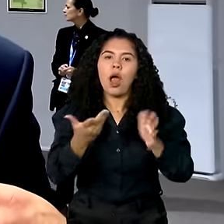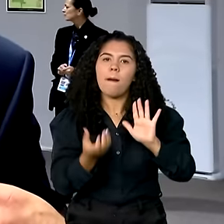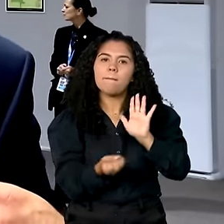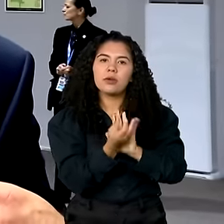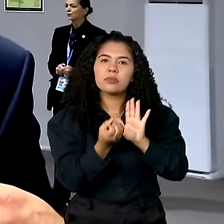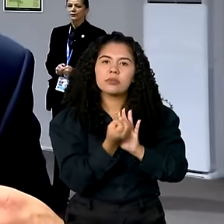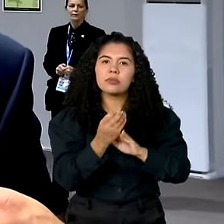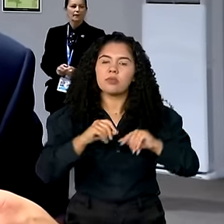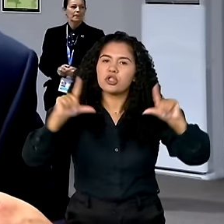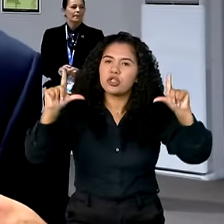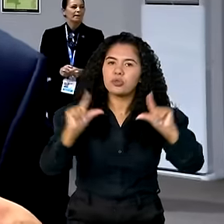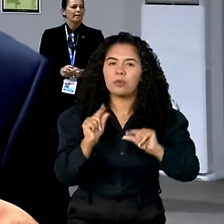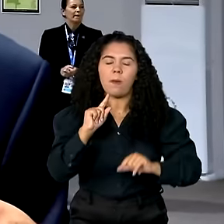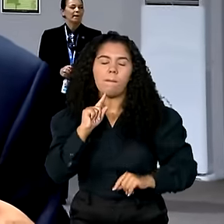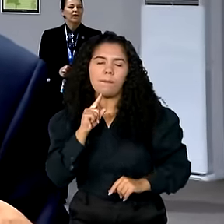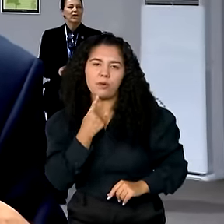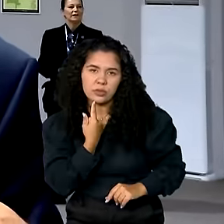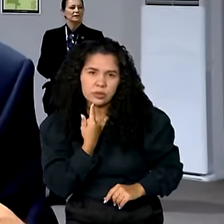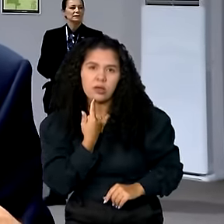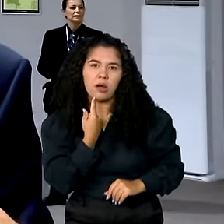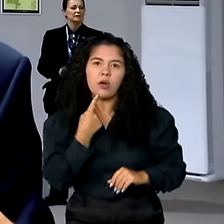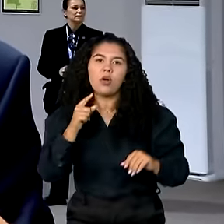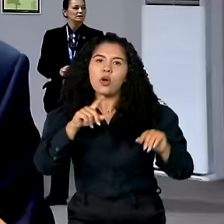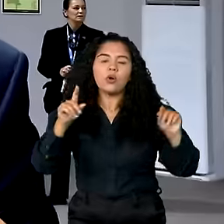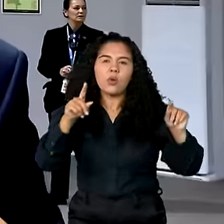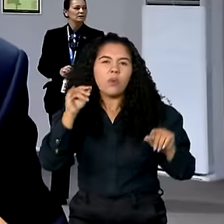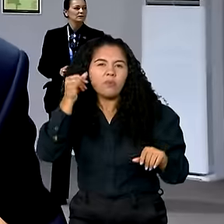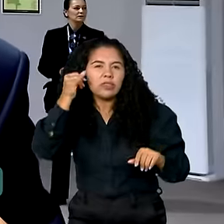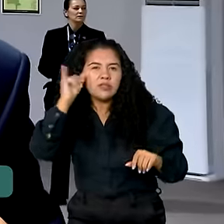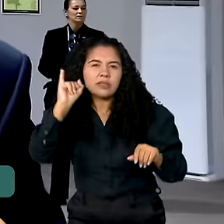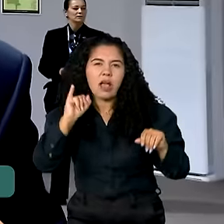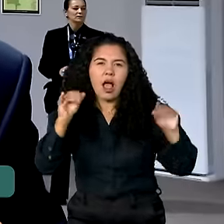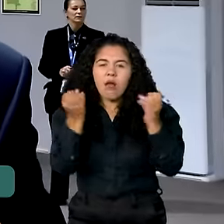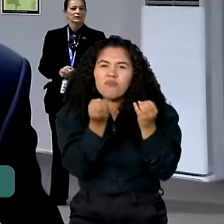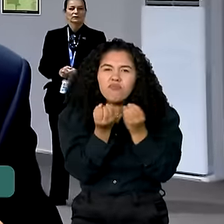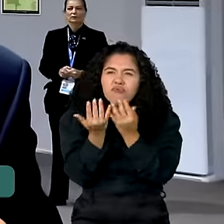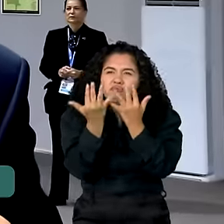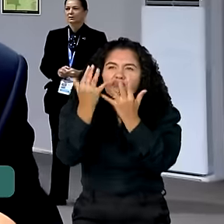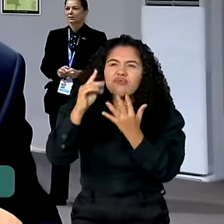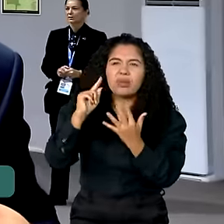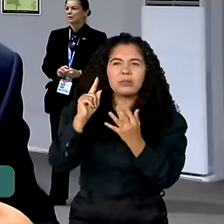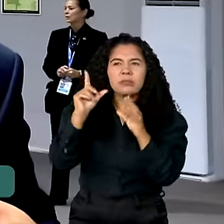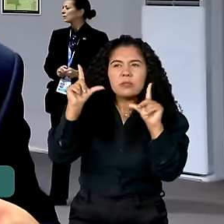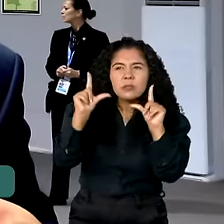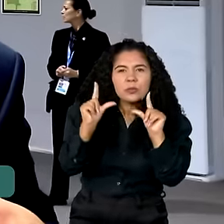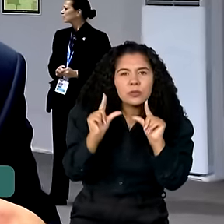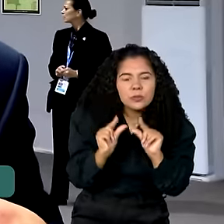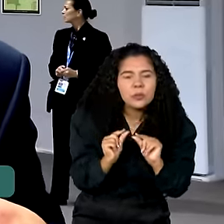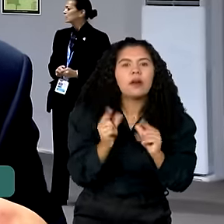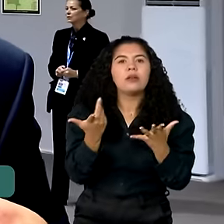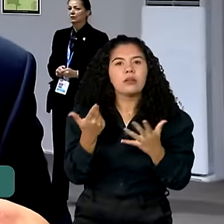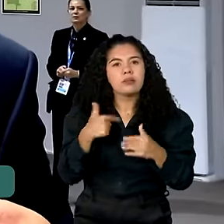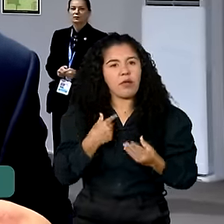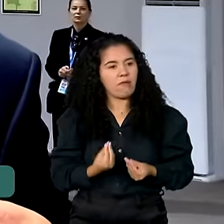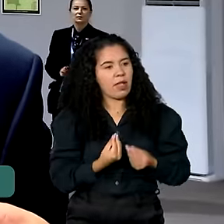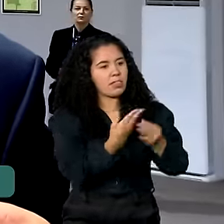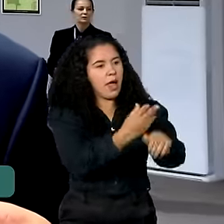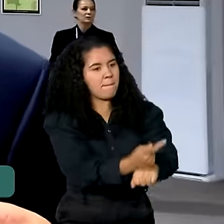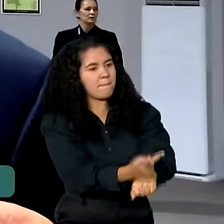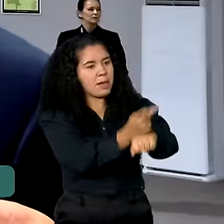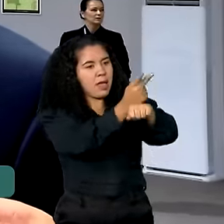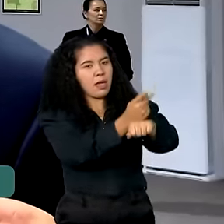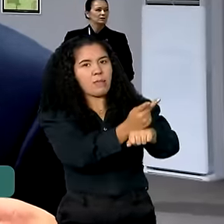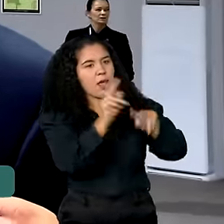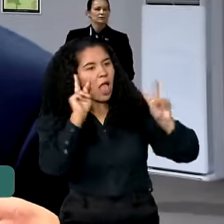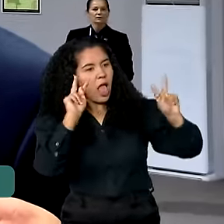menor pegada de carbono, com menor emissão. Então você vai, de um lado, premiar quem reduz, dando a